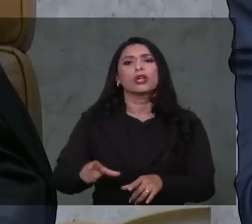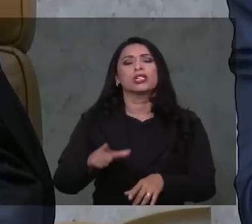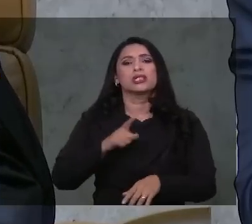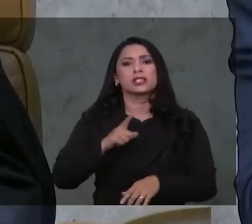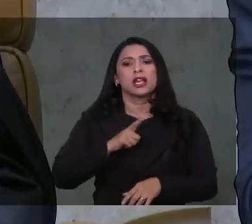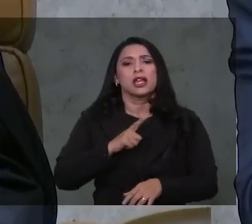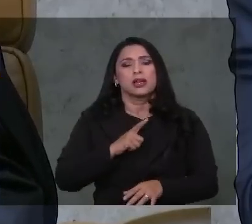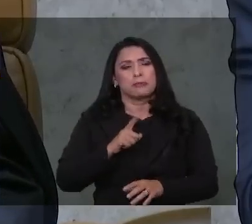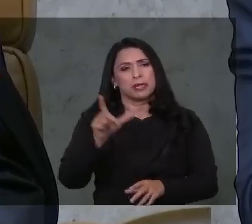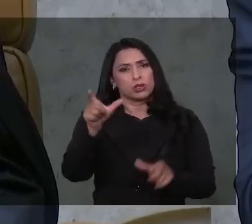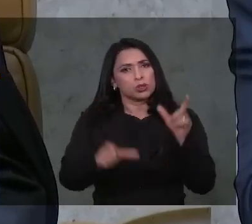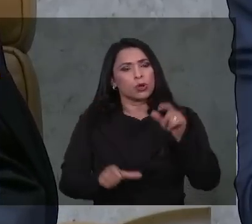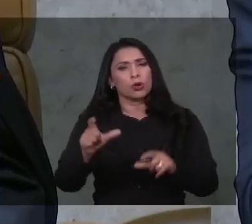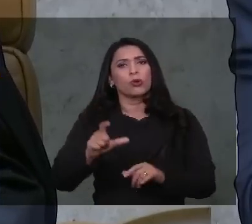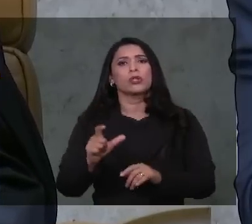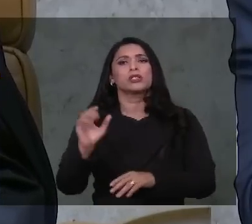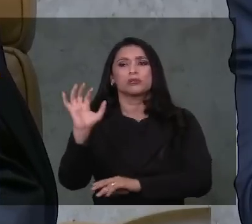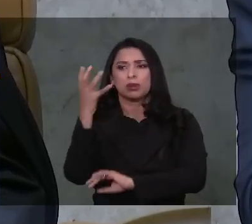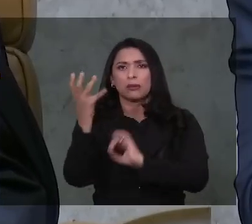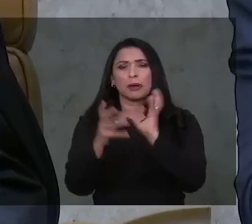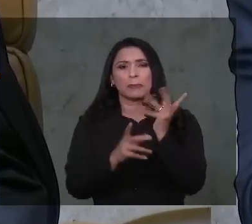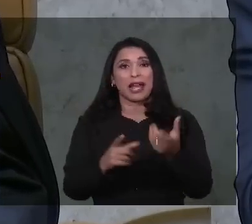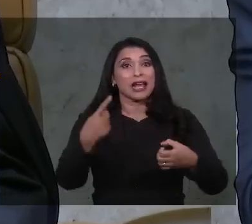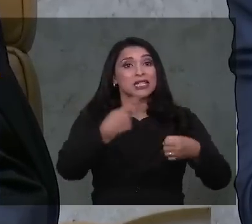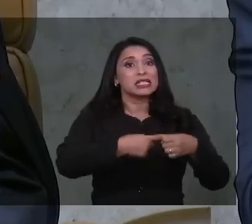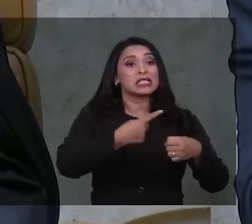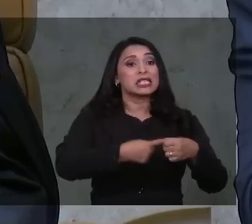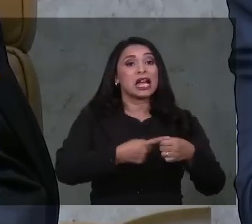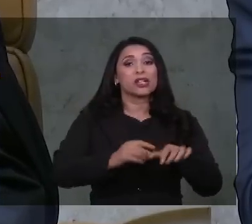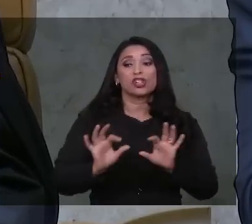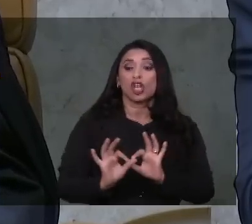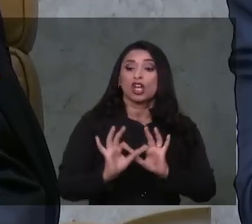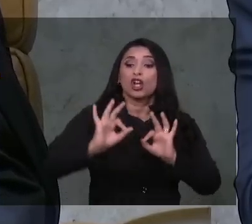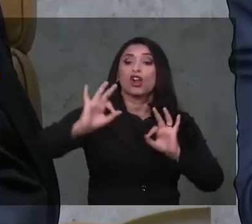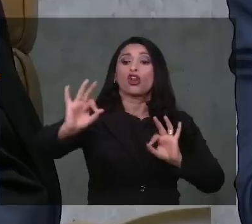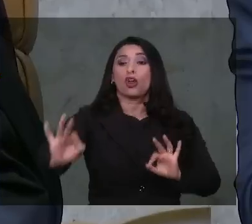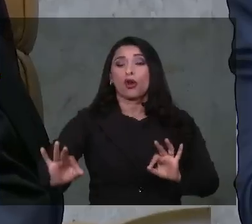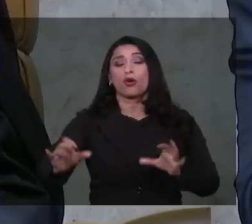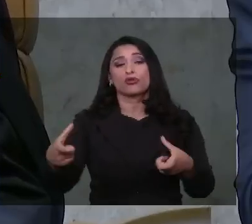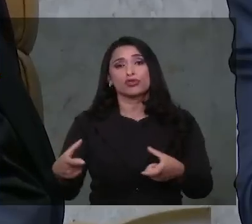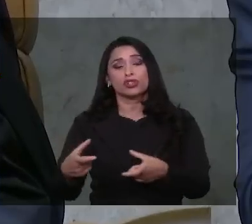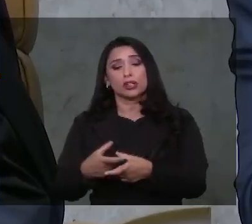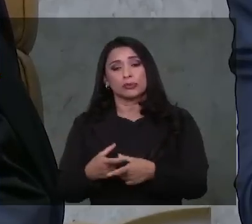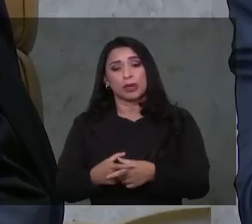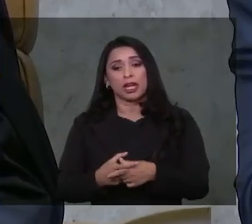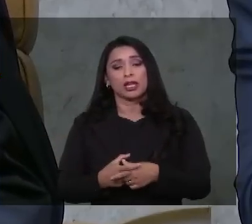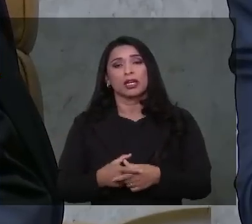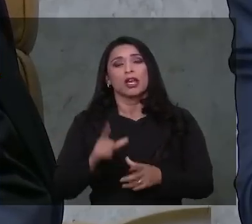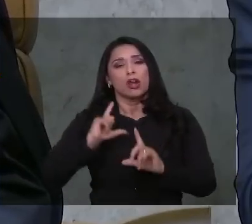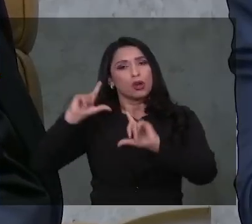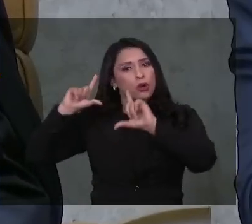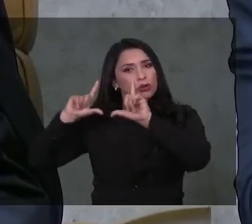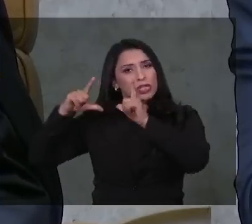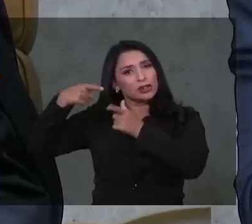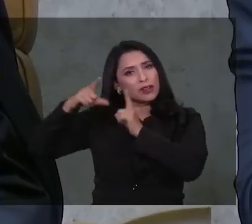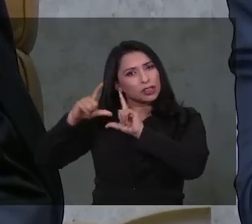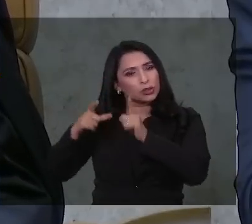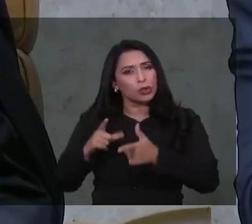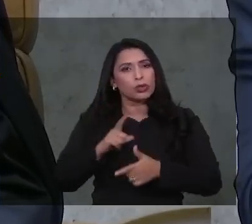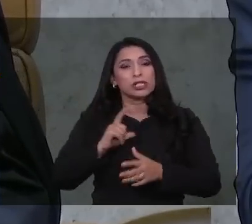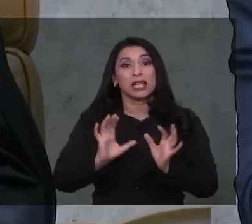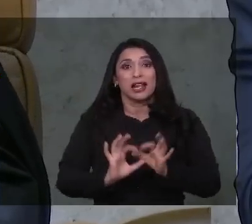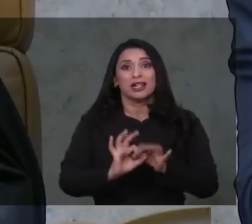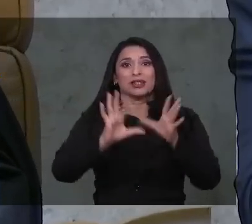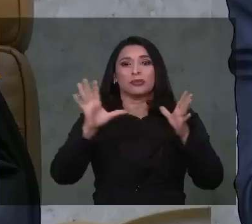gente da cidade e do interior, e também conservadores, liberais e progressistas. Ninguém